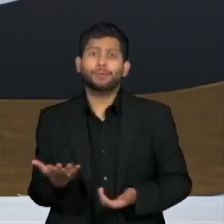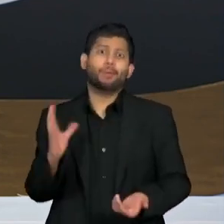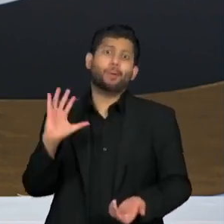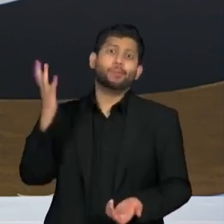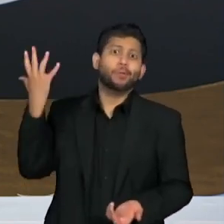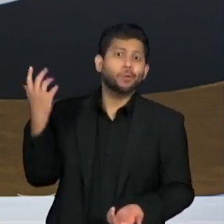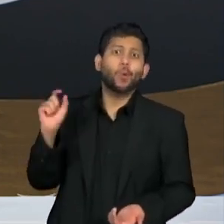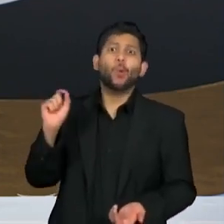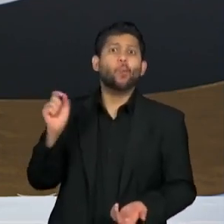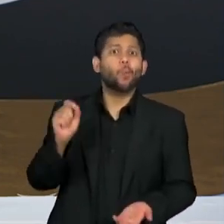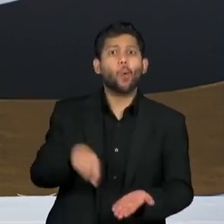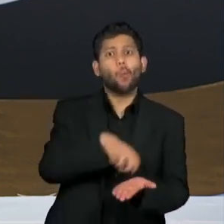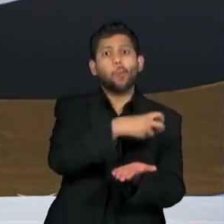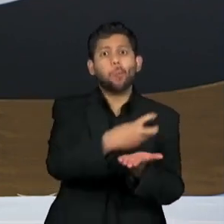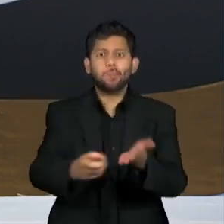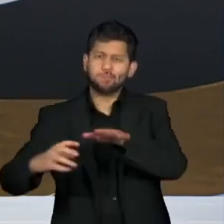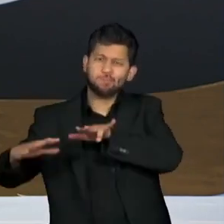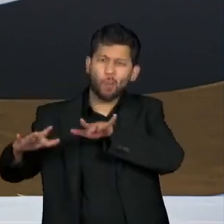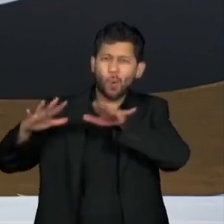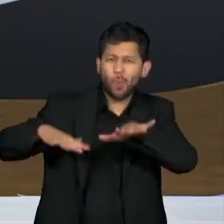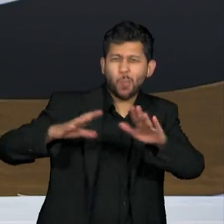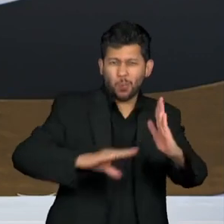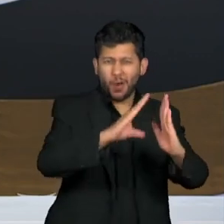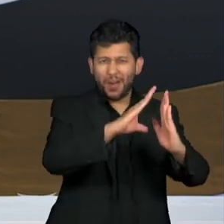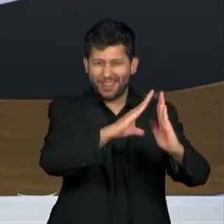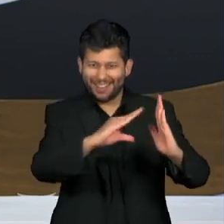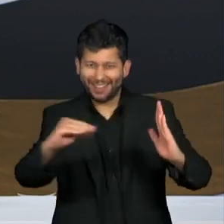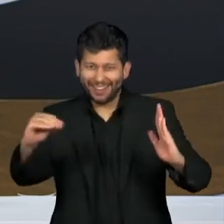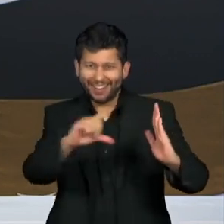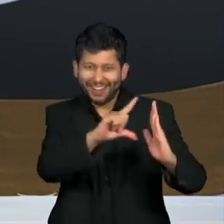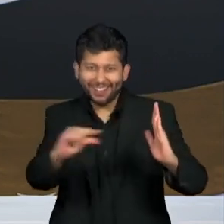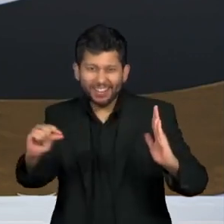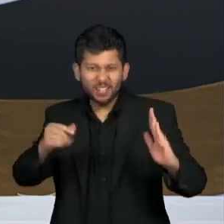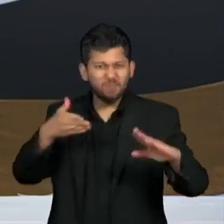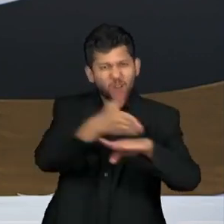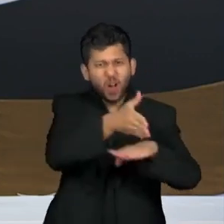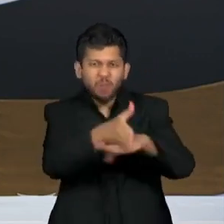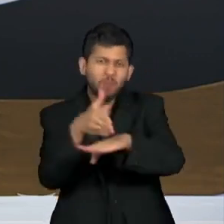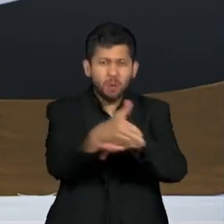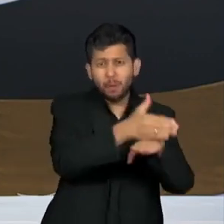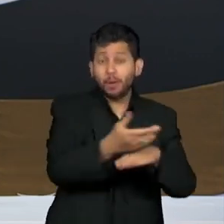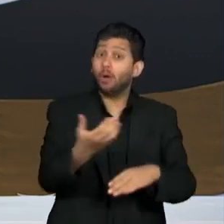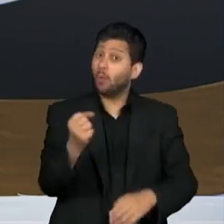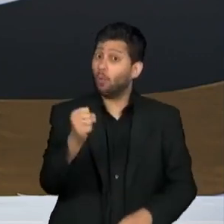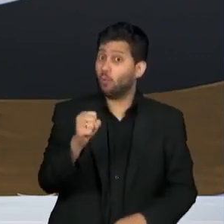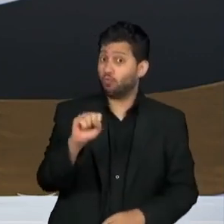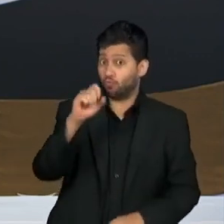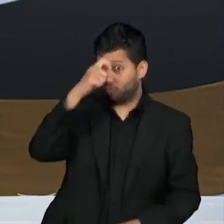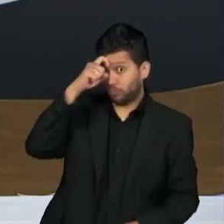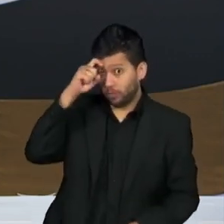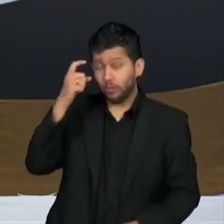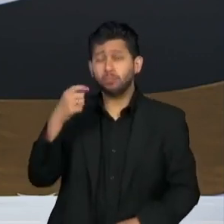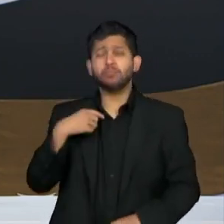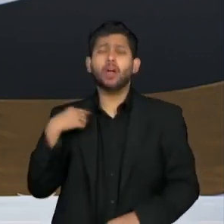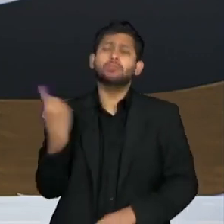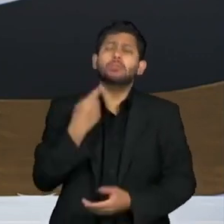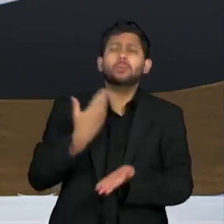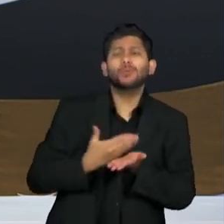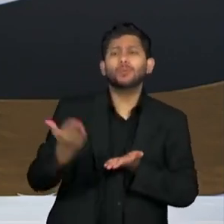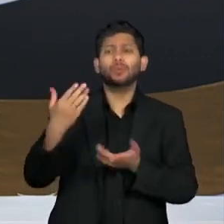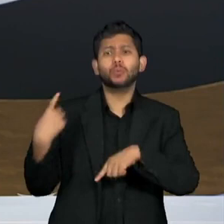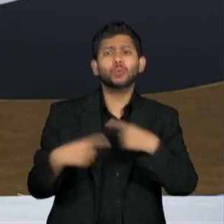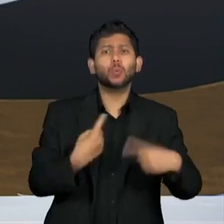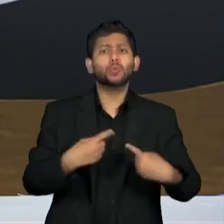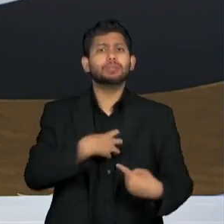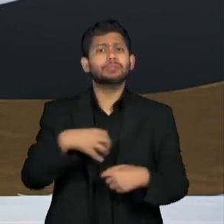uma tentativa de golpe de Estado em 8 de janeiro desse ano, discute várias formas de chegar a essa regulação.